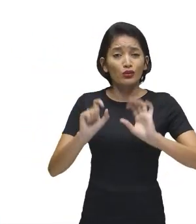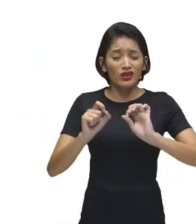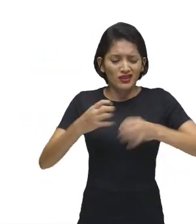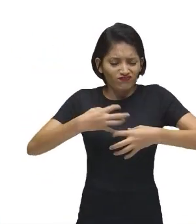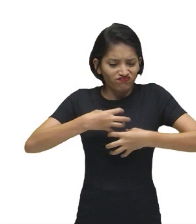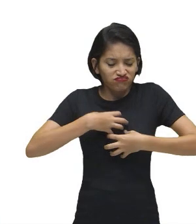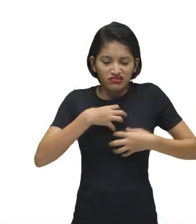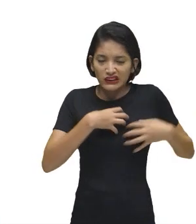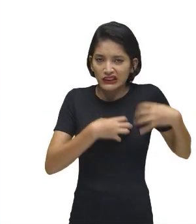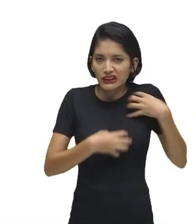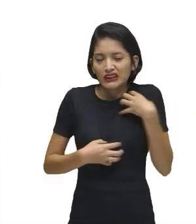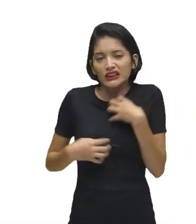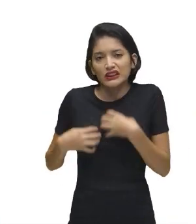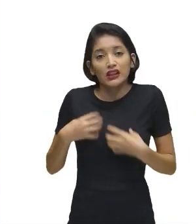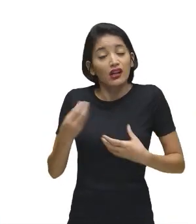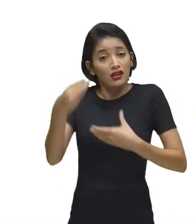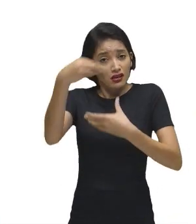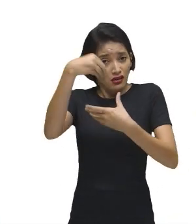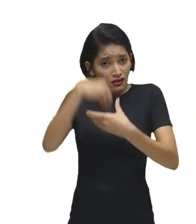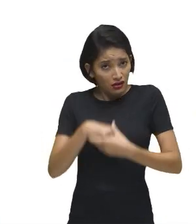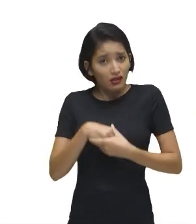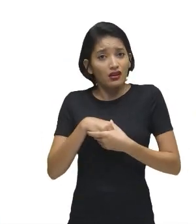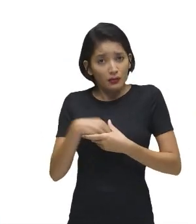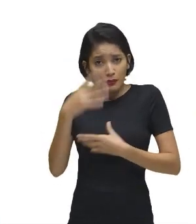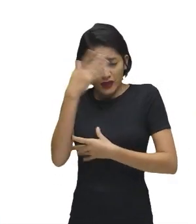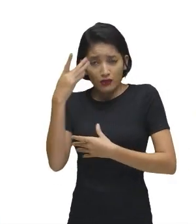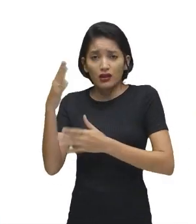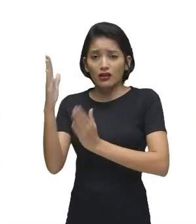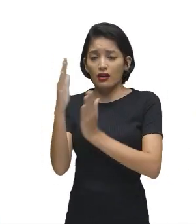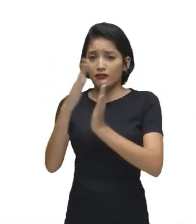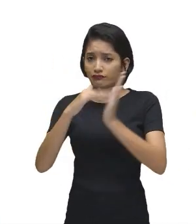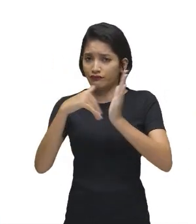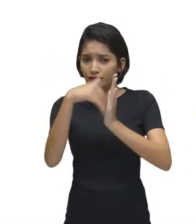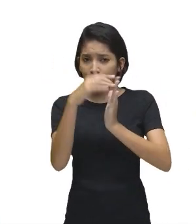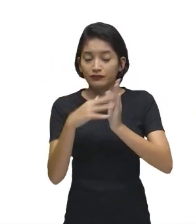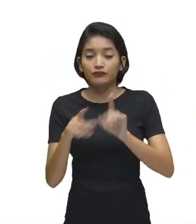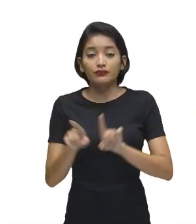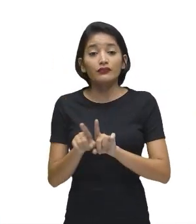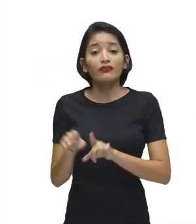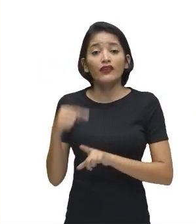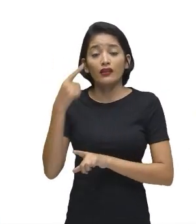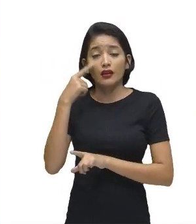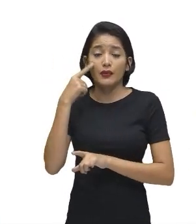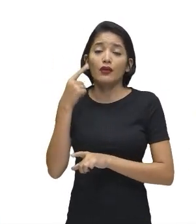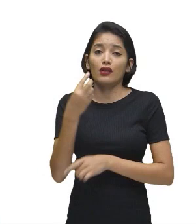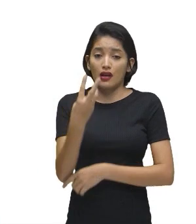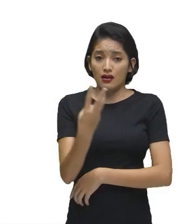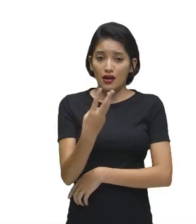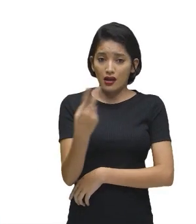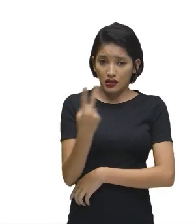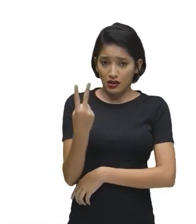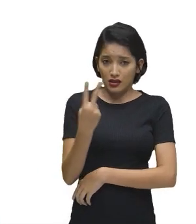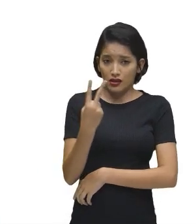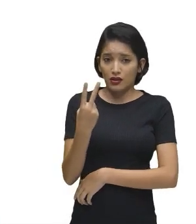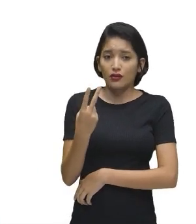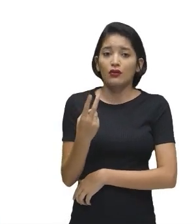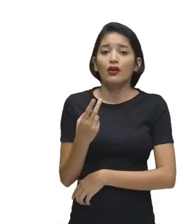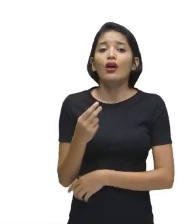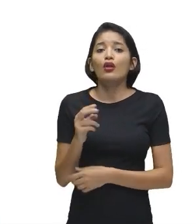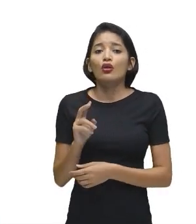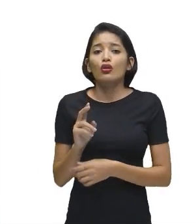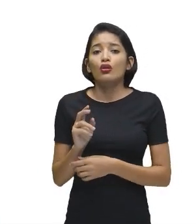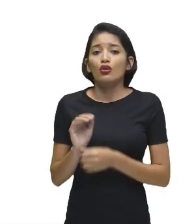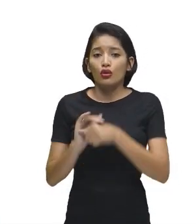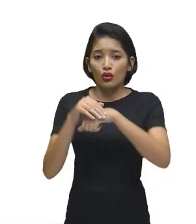o interior do artista. E nós temos aqui Noite Estrelada, aqui de Van Gogh. Aqui